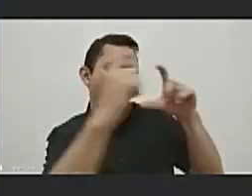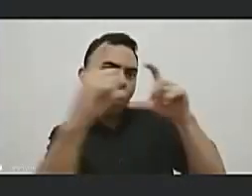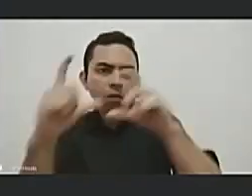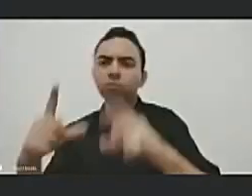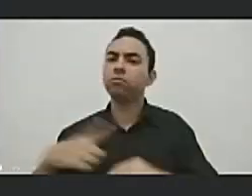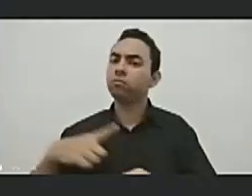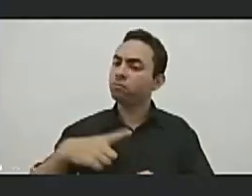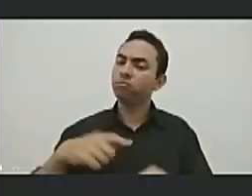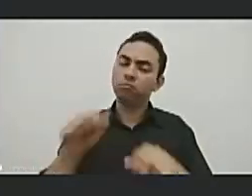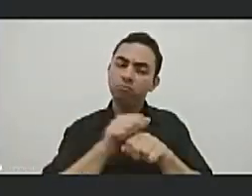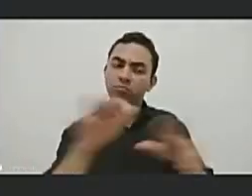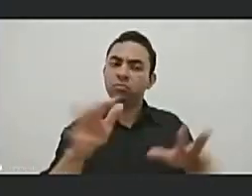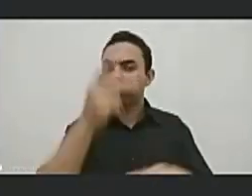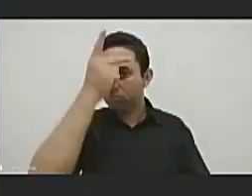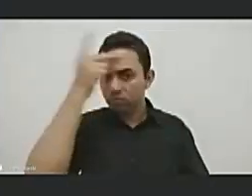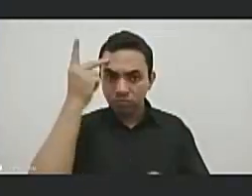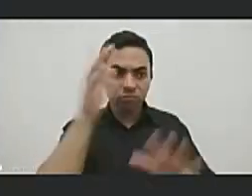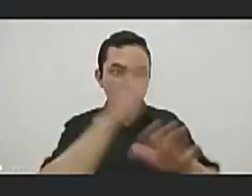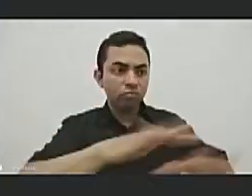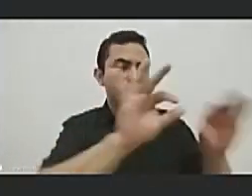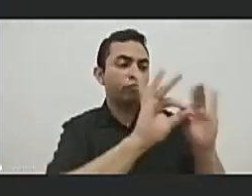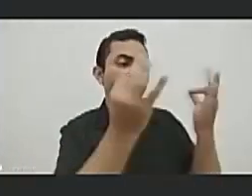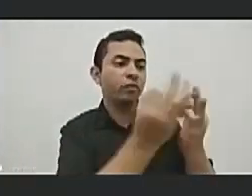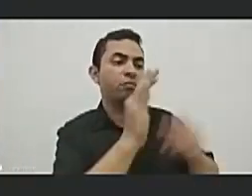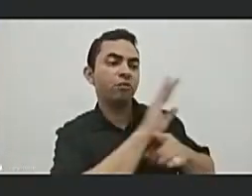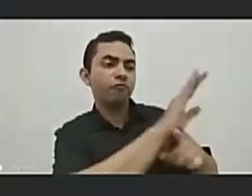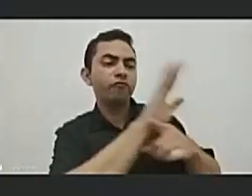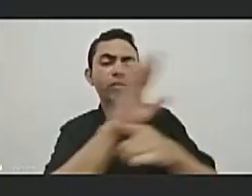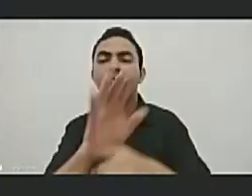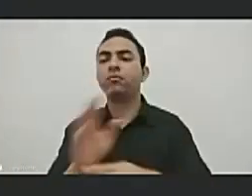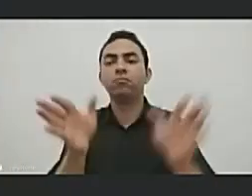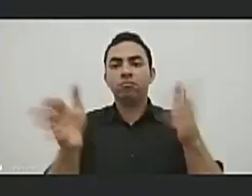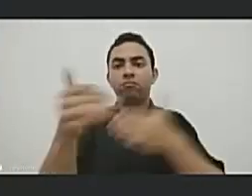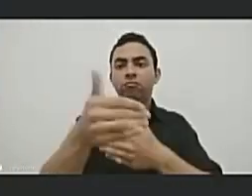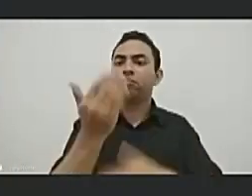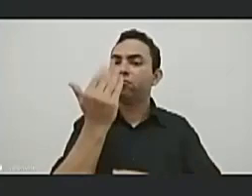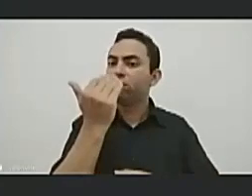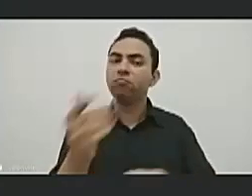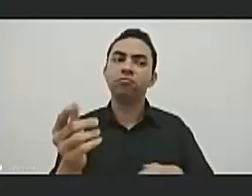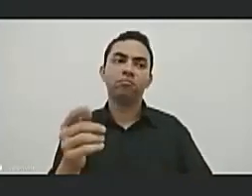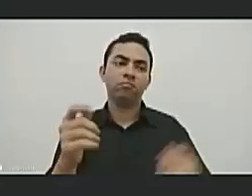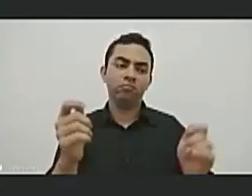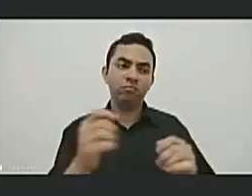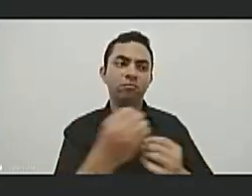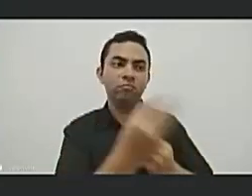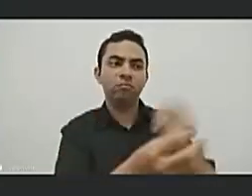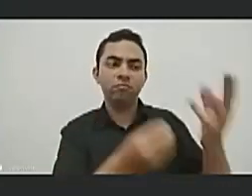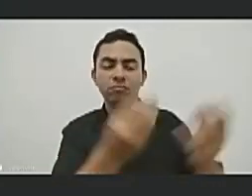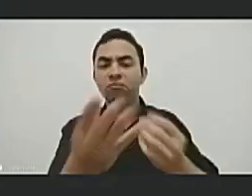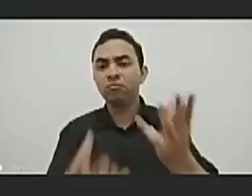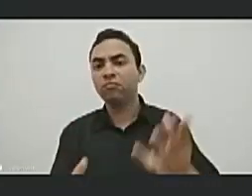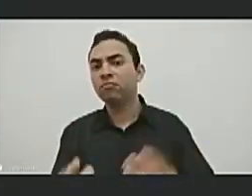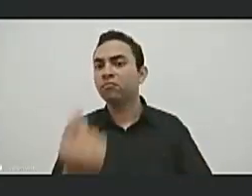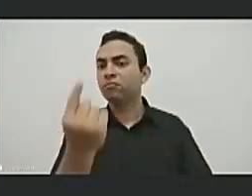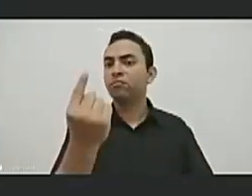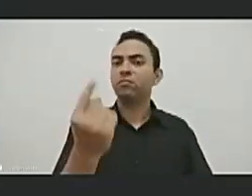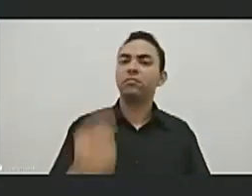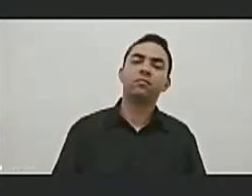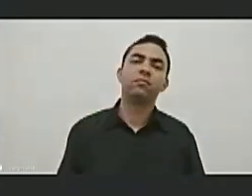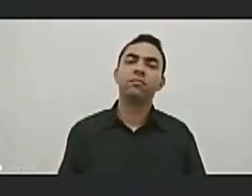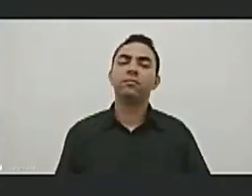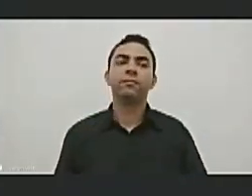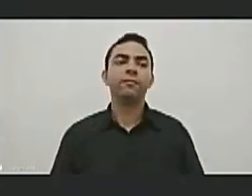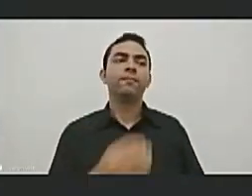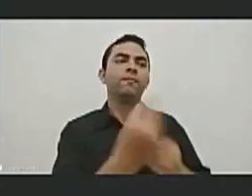nesse momento tão difícil é uma cesta básica é um kit de limpeza mas é o que a associação procura em